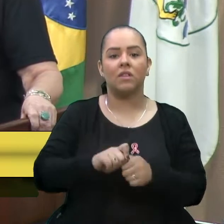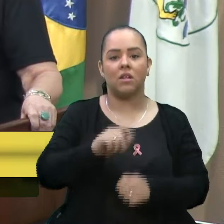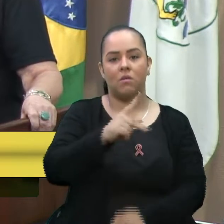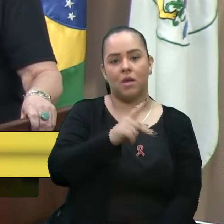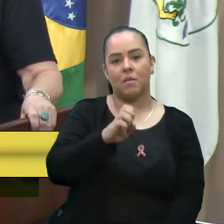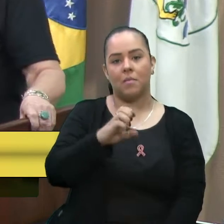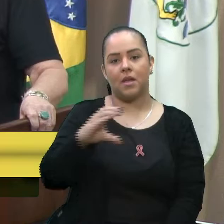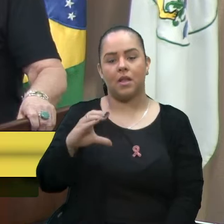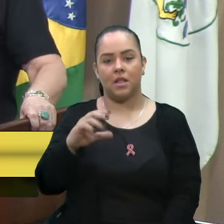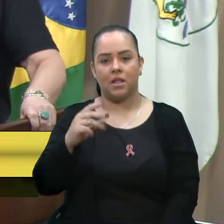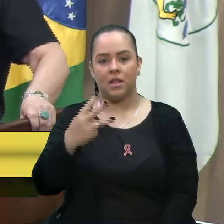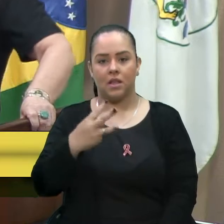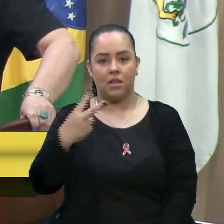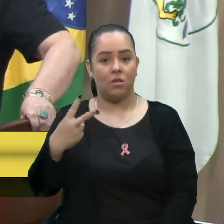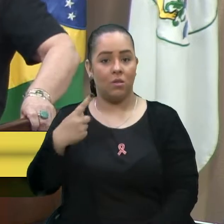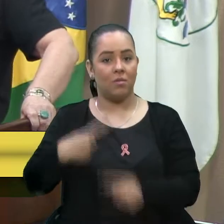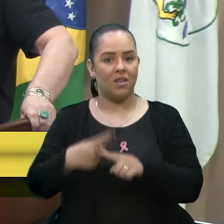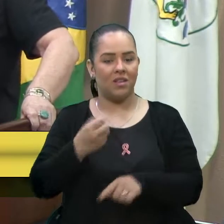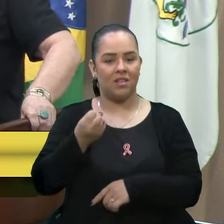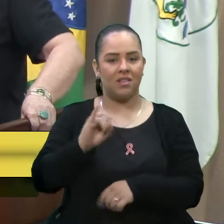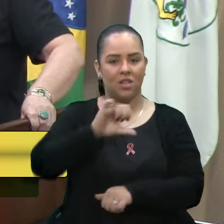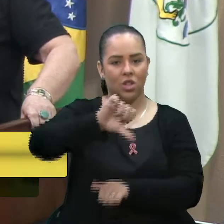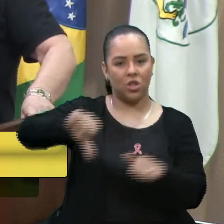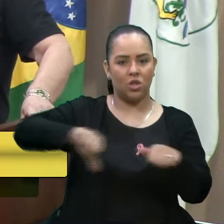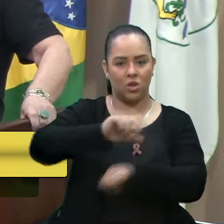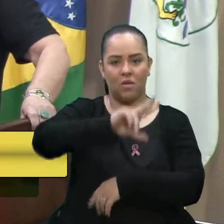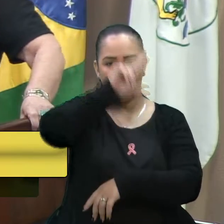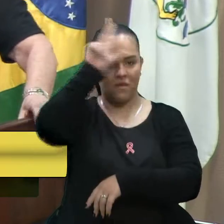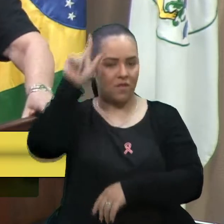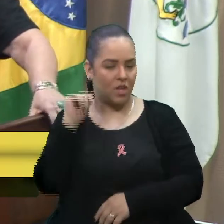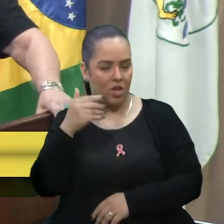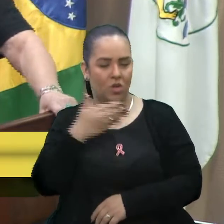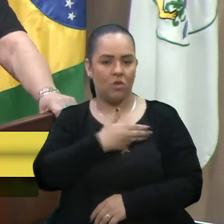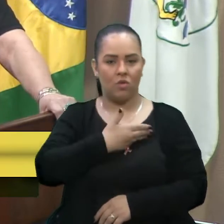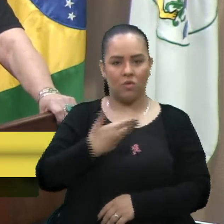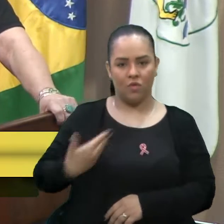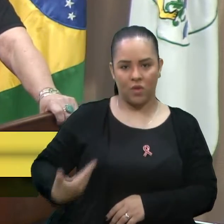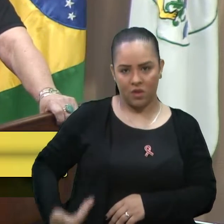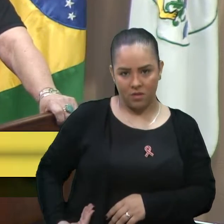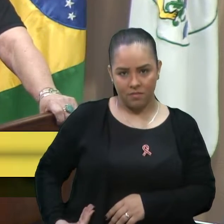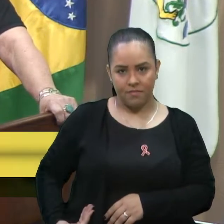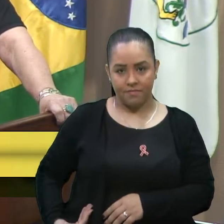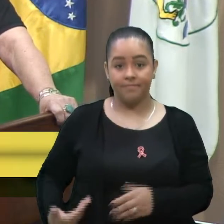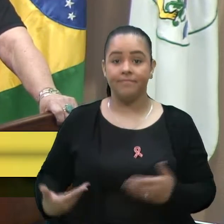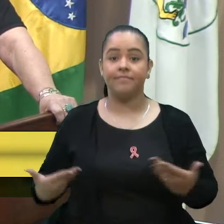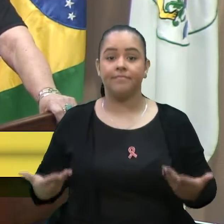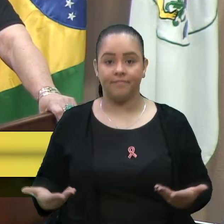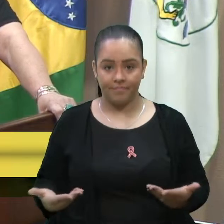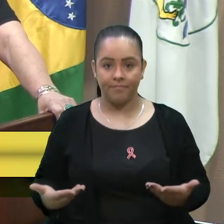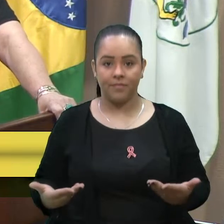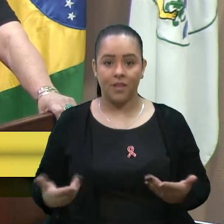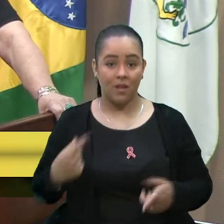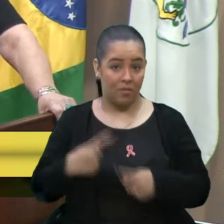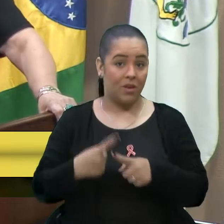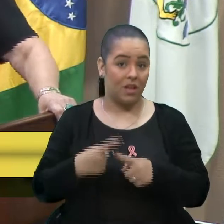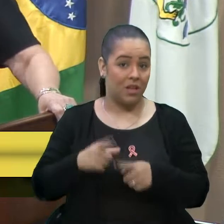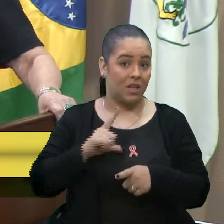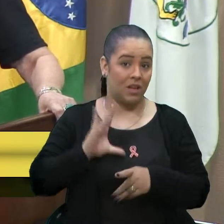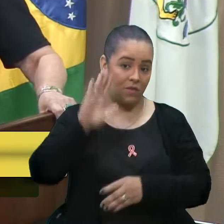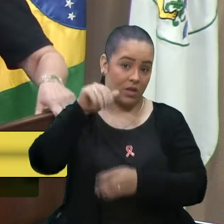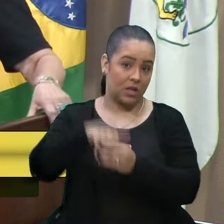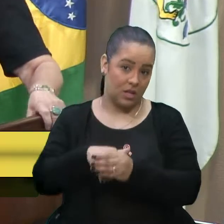32. Que quando muda o prefeito, o governador ou o governante de plantão, que foi eleito pelo